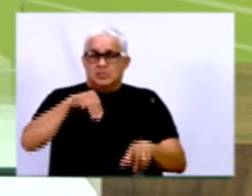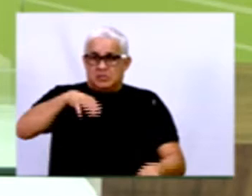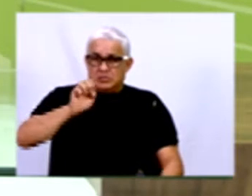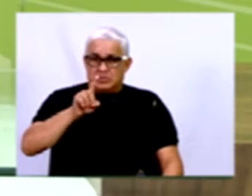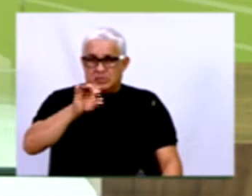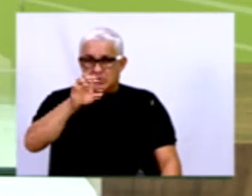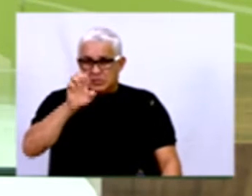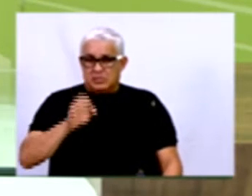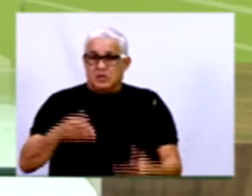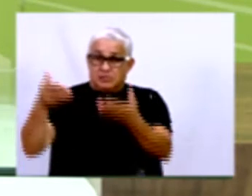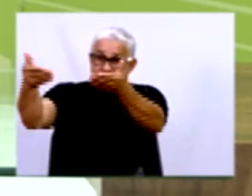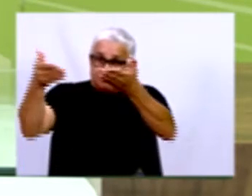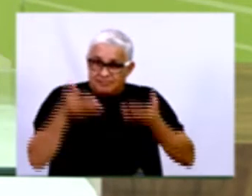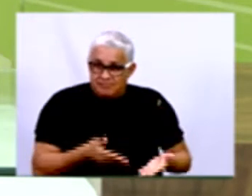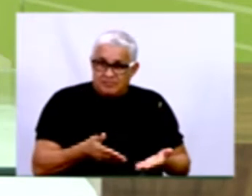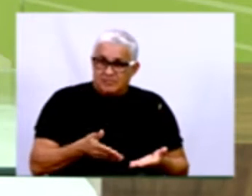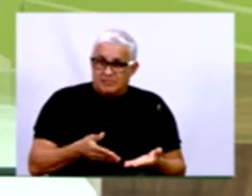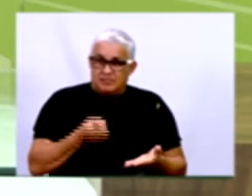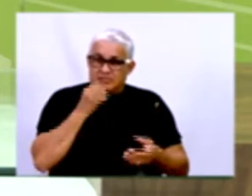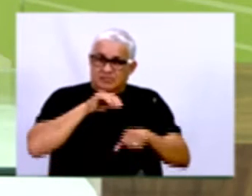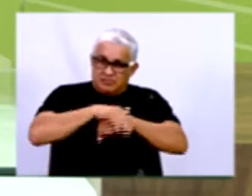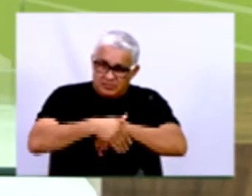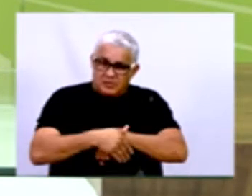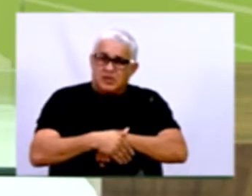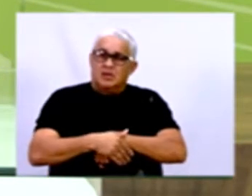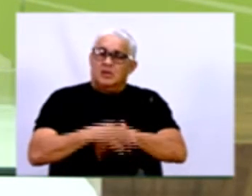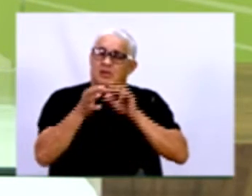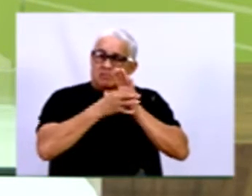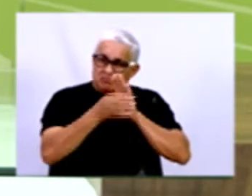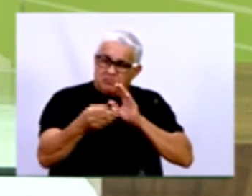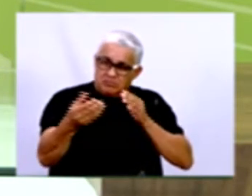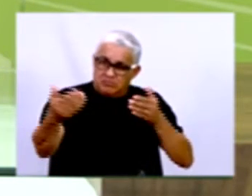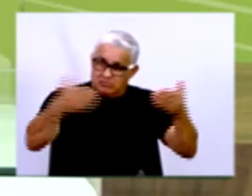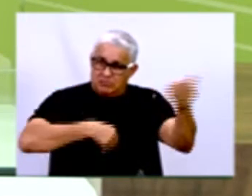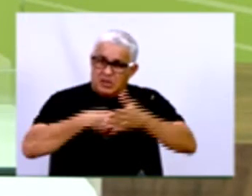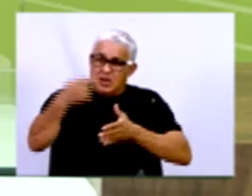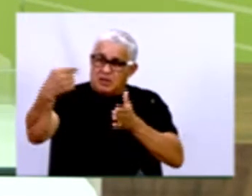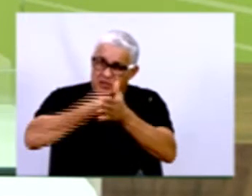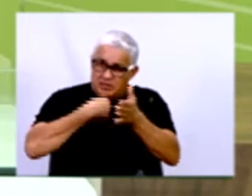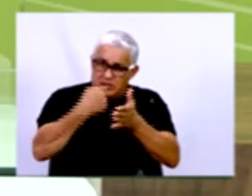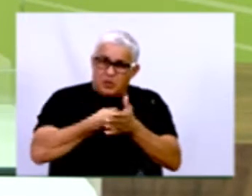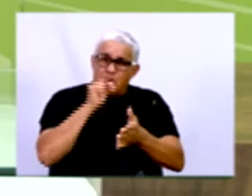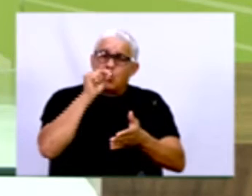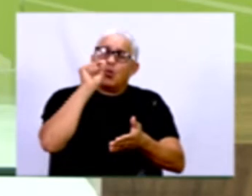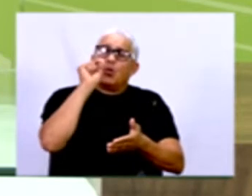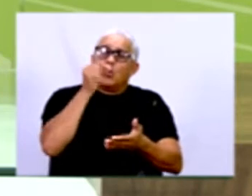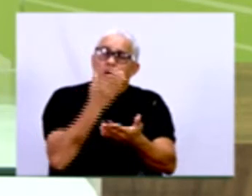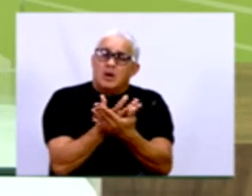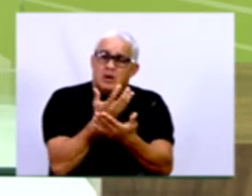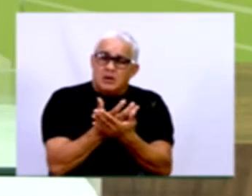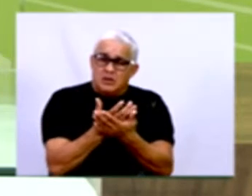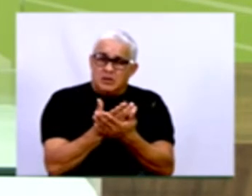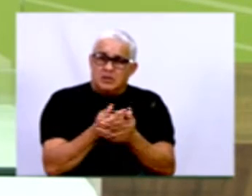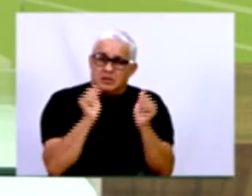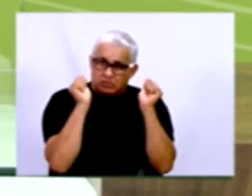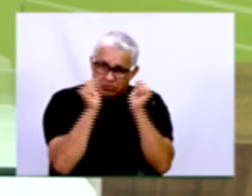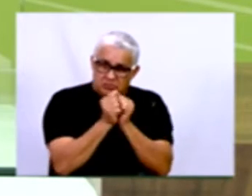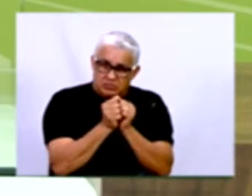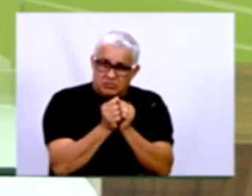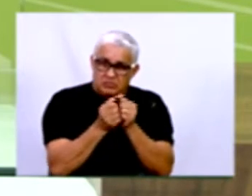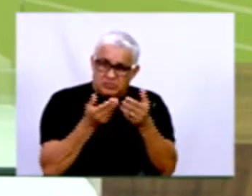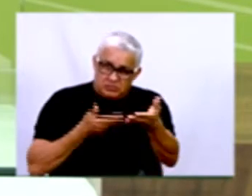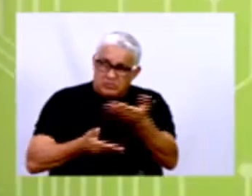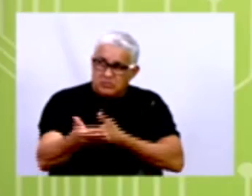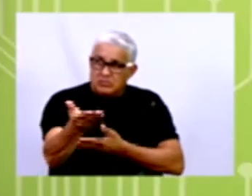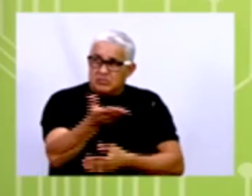gostaria de convidar a todos, tragam seus comentários, tragam suas perguntas, o que vocês estão achando da aula. Estarei aqui para acompanhar o chat com